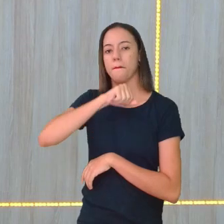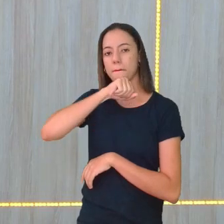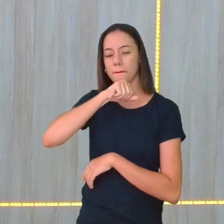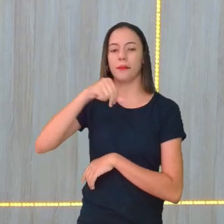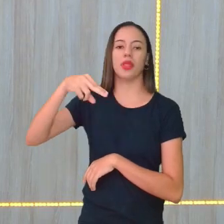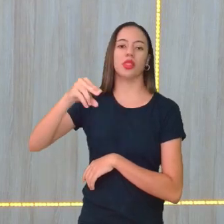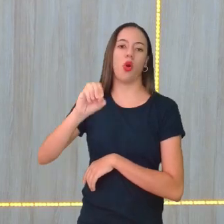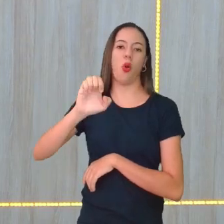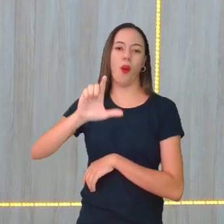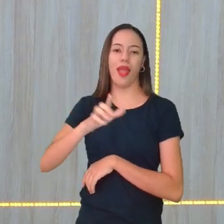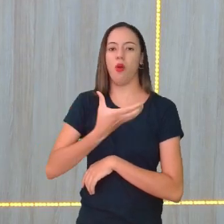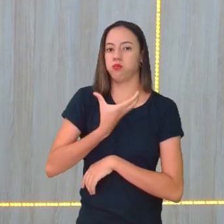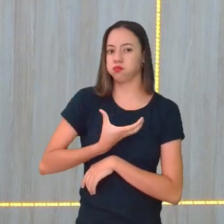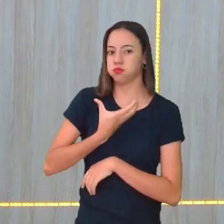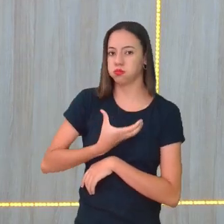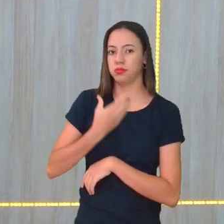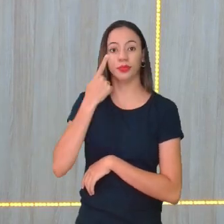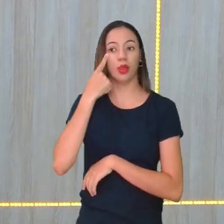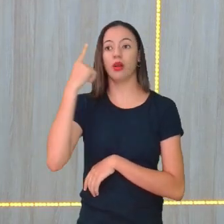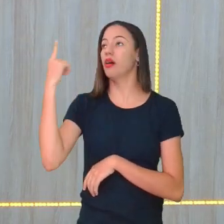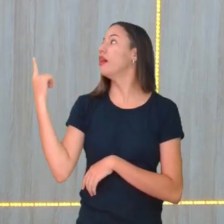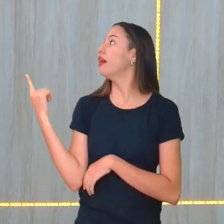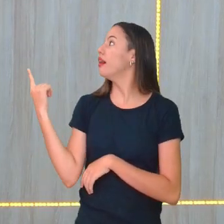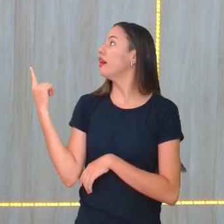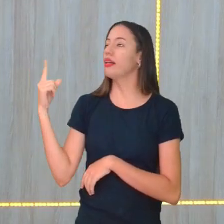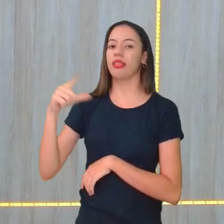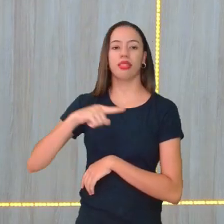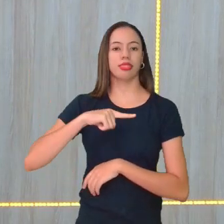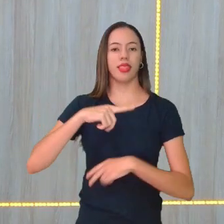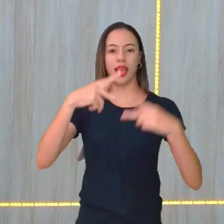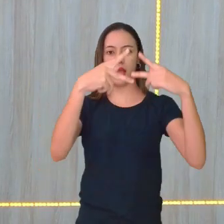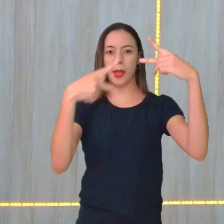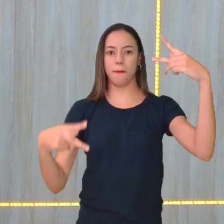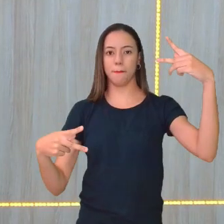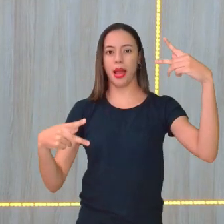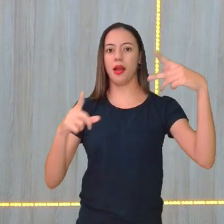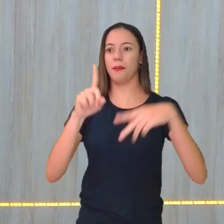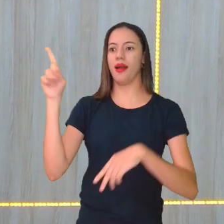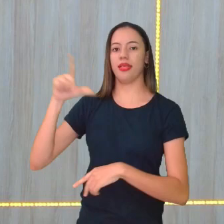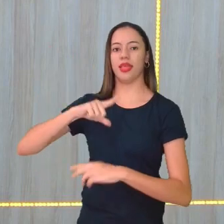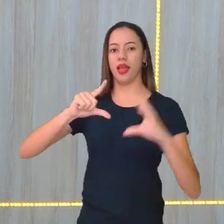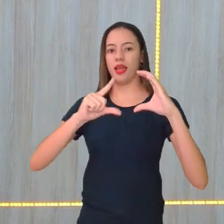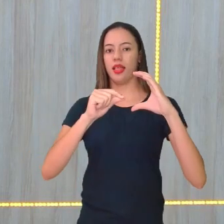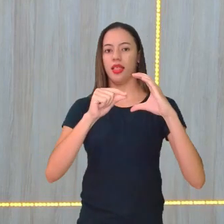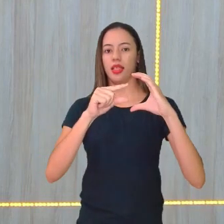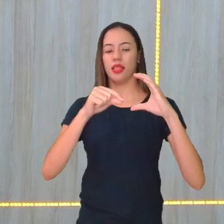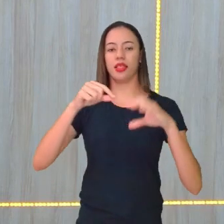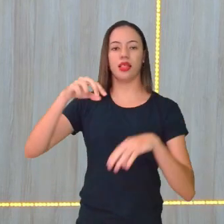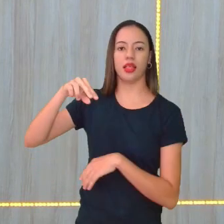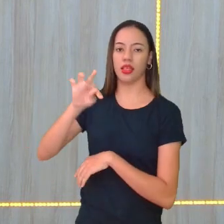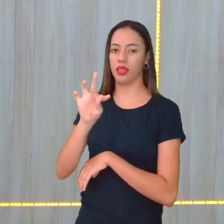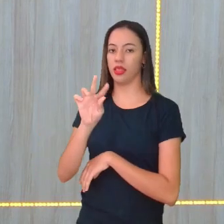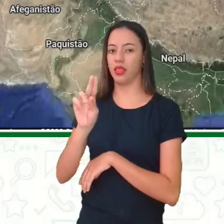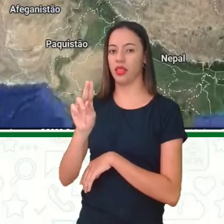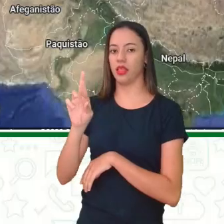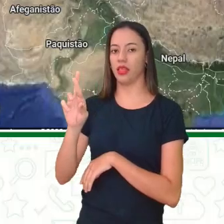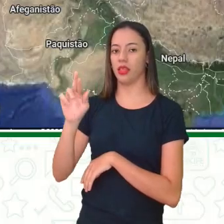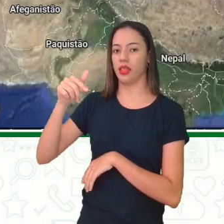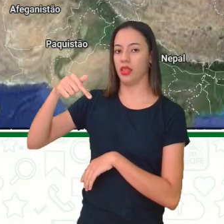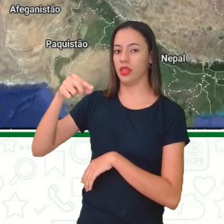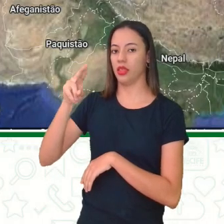aqui a gente tem um mapa, né? E aqui, ó, a gente vê a Turquia. Observa aí, ó,